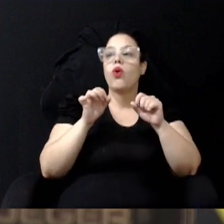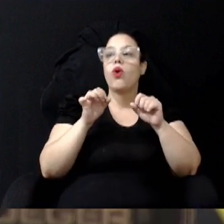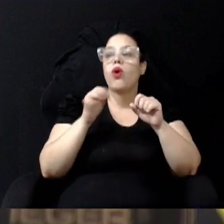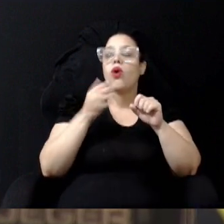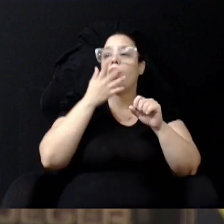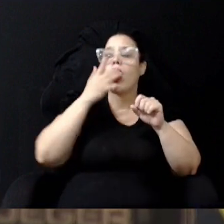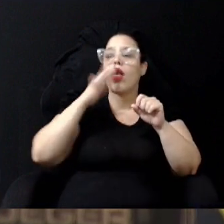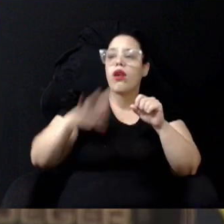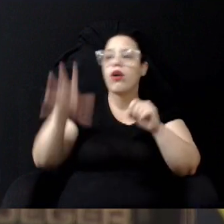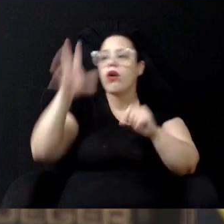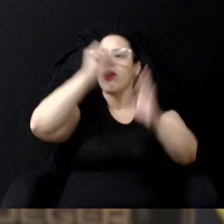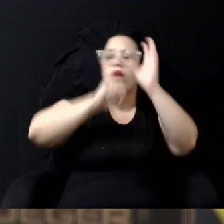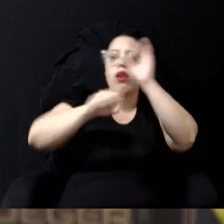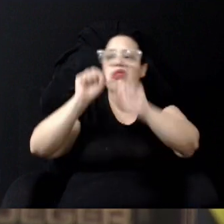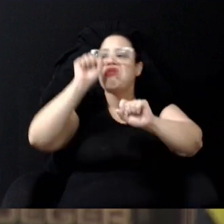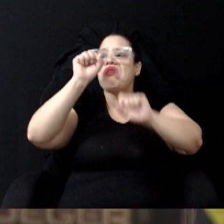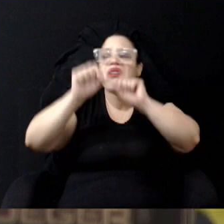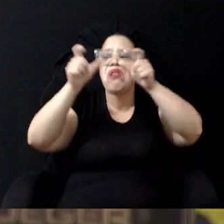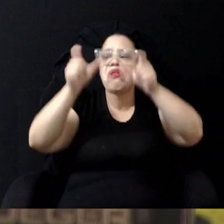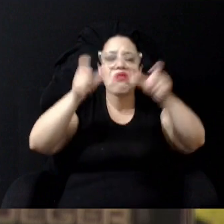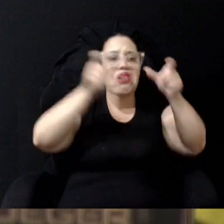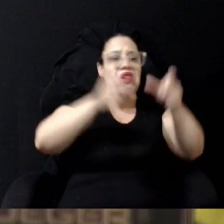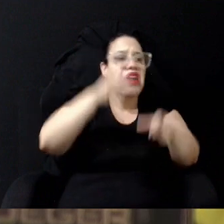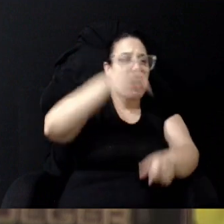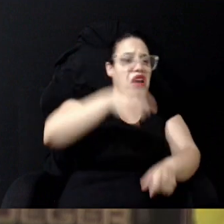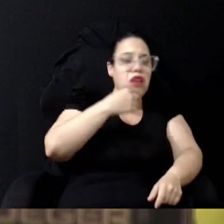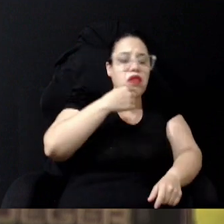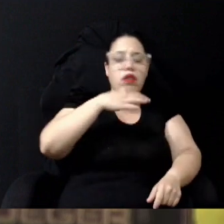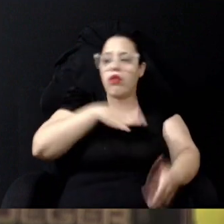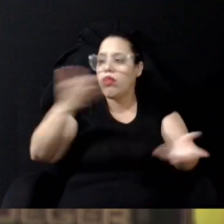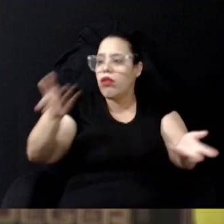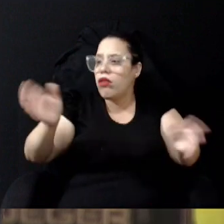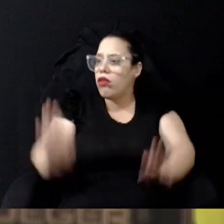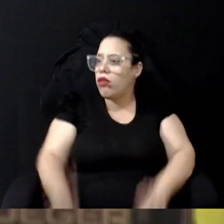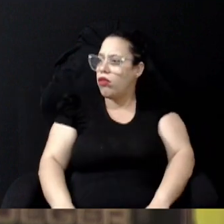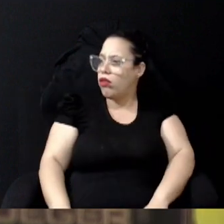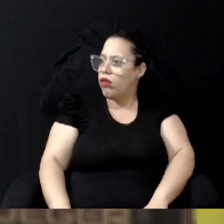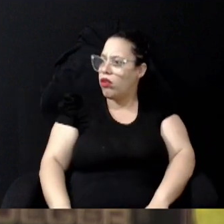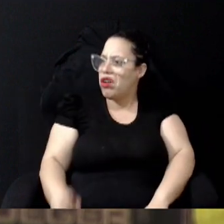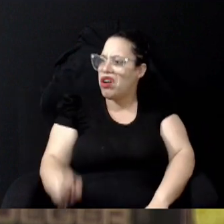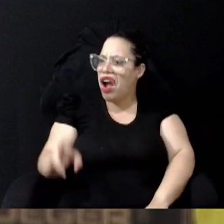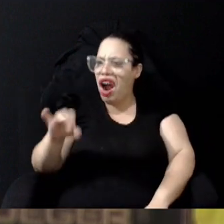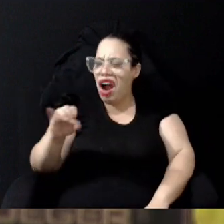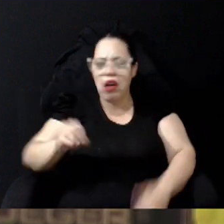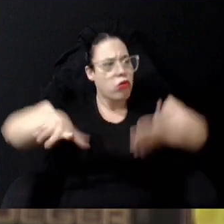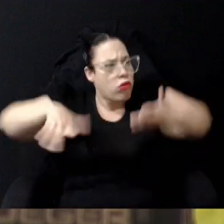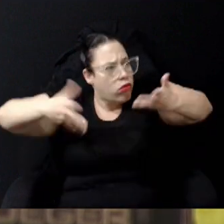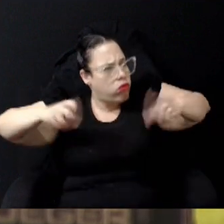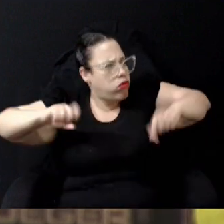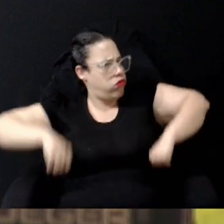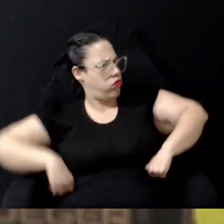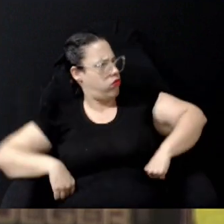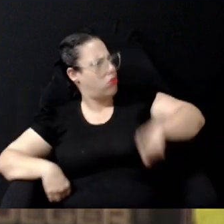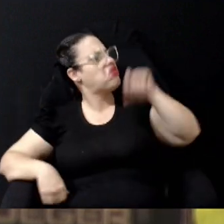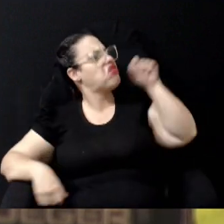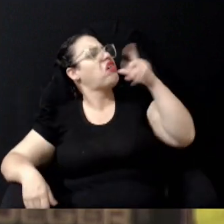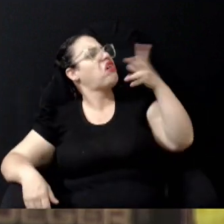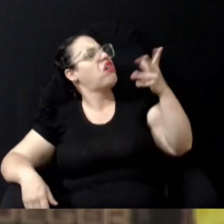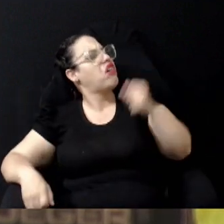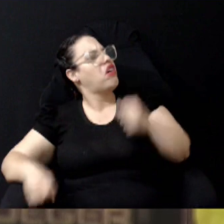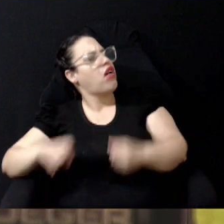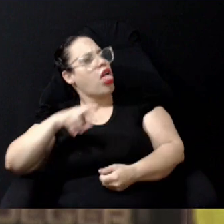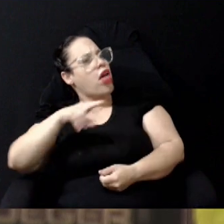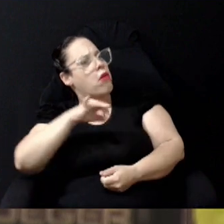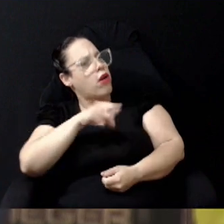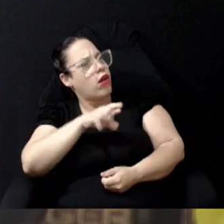quem foi quem nessa cidade? Quem foi Antônio Carlos Gomes? Quem foi Manuel Ferraz de Campos